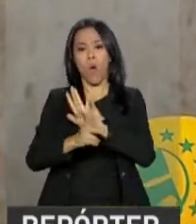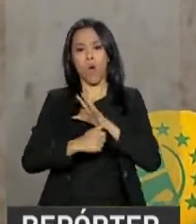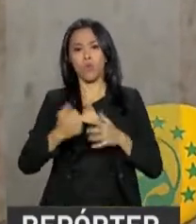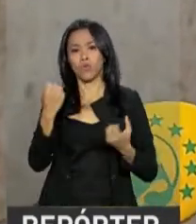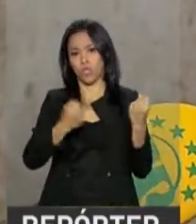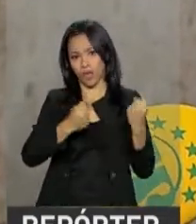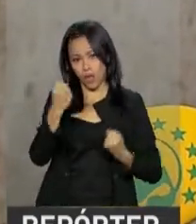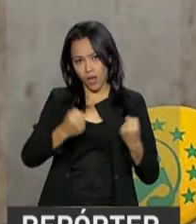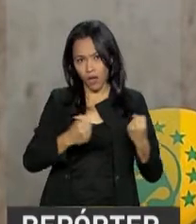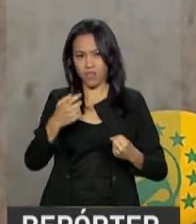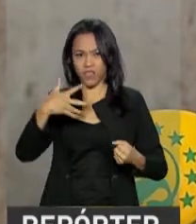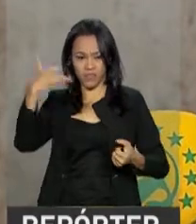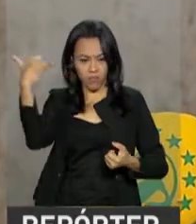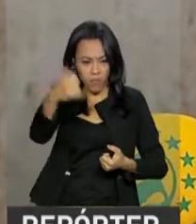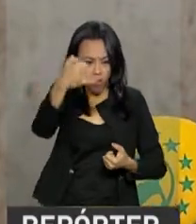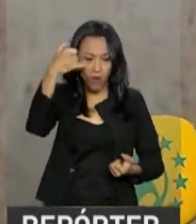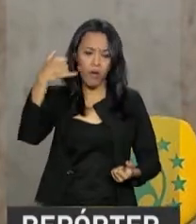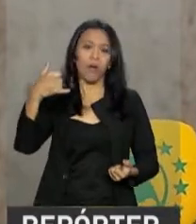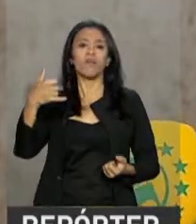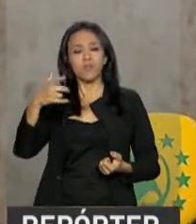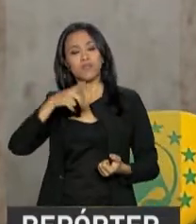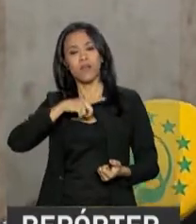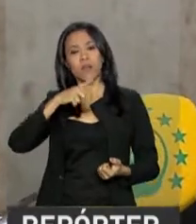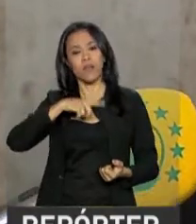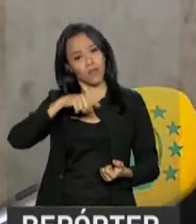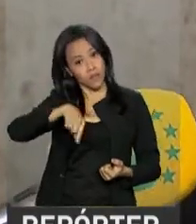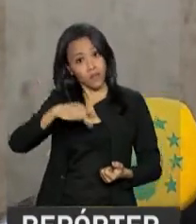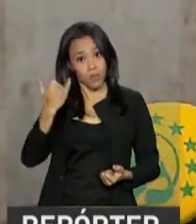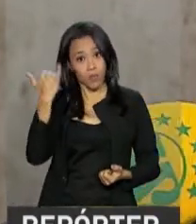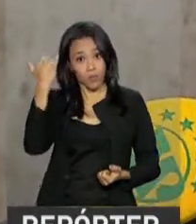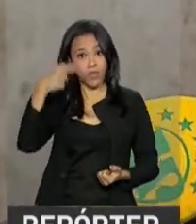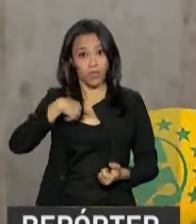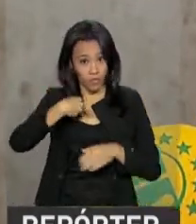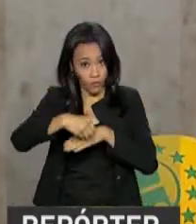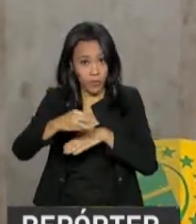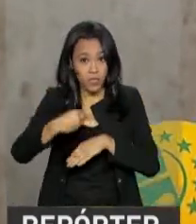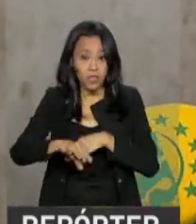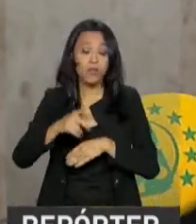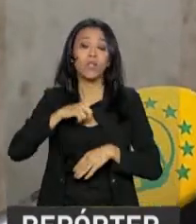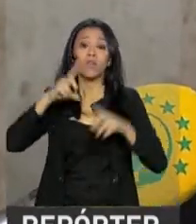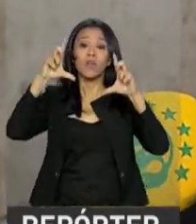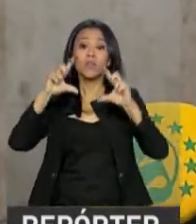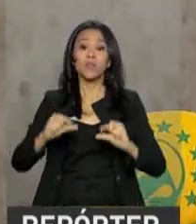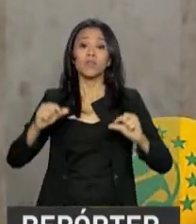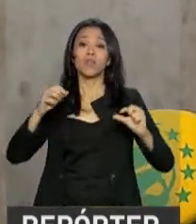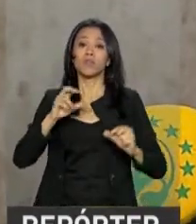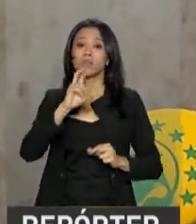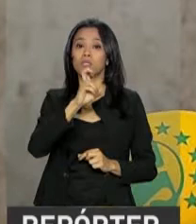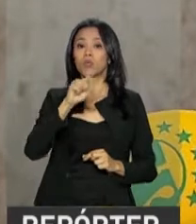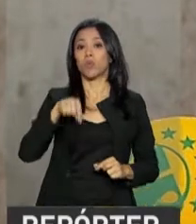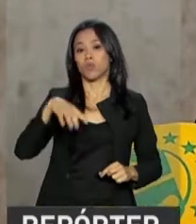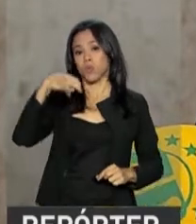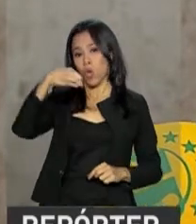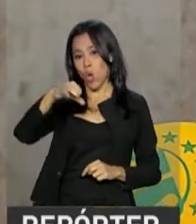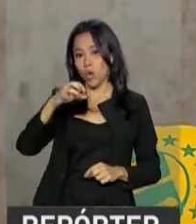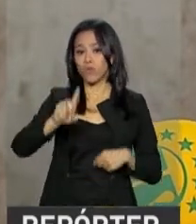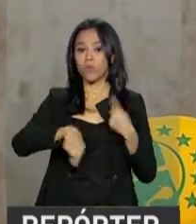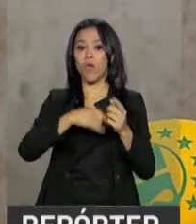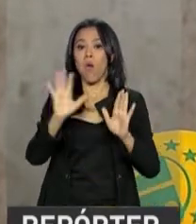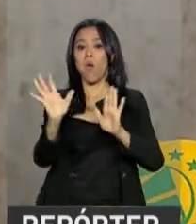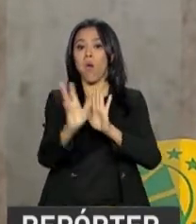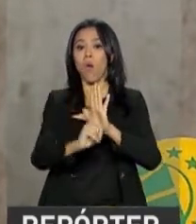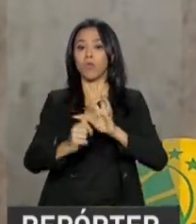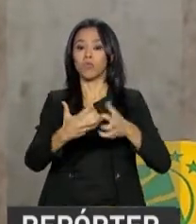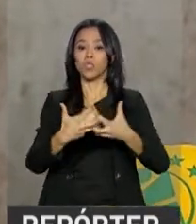que gera latrocínio que gera a morte para nós é muito importante tá houve uma queda de 15 5 ponto 9 e roubo de